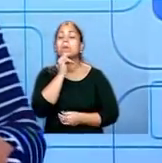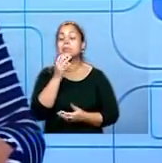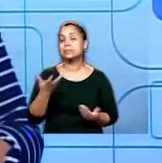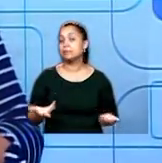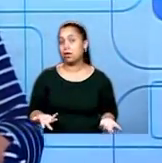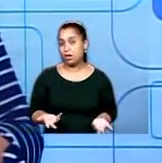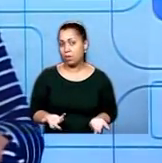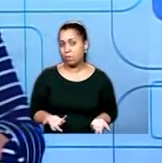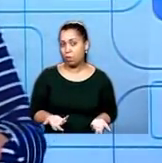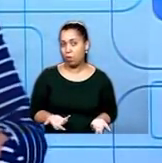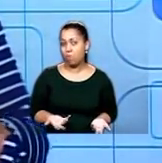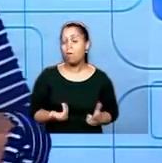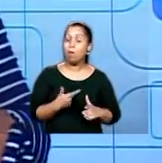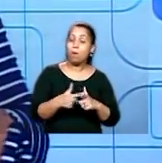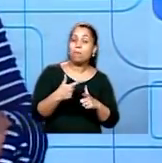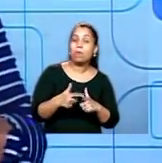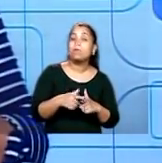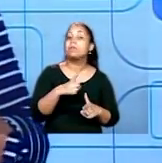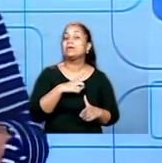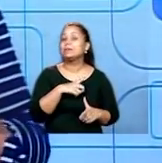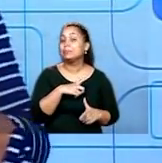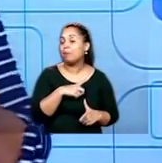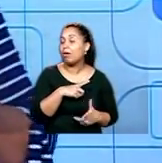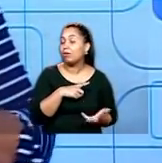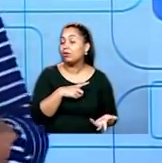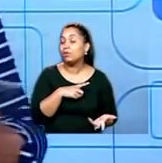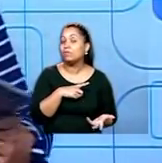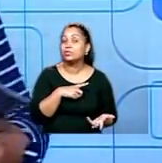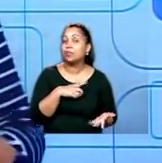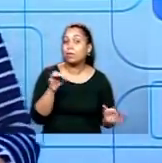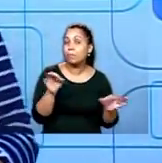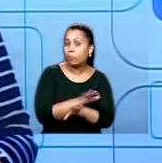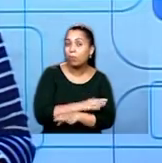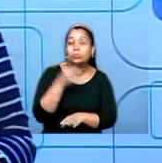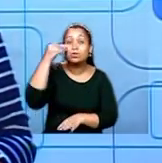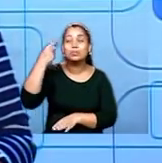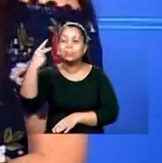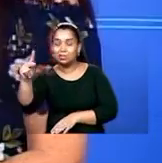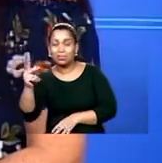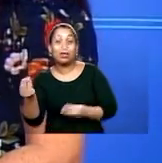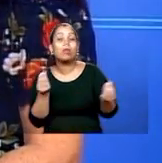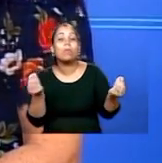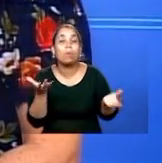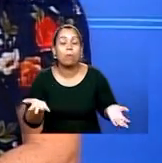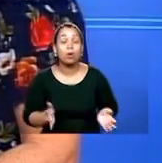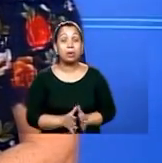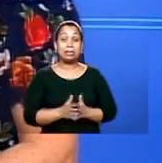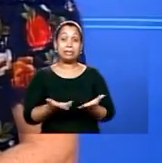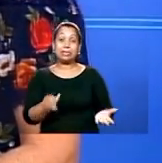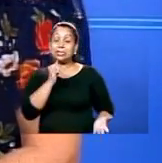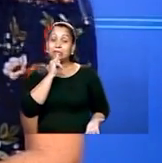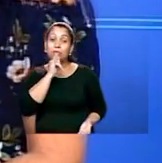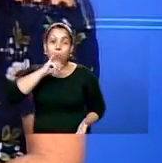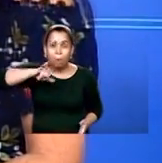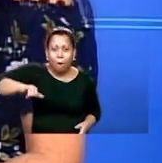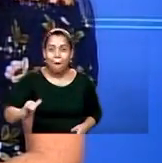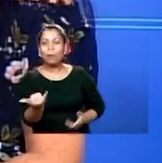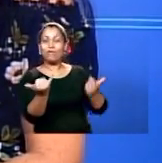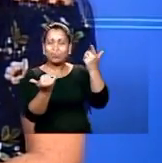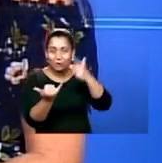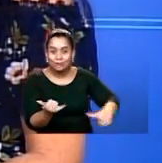tipo de problema que você consegue solucionar com a experiência do outro? De como